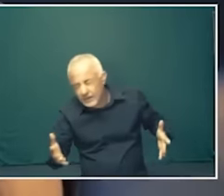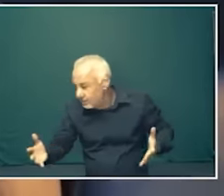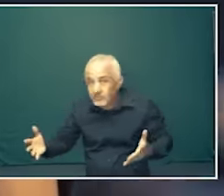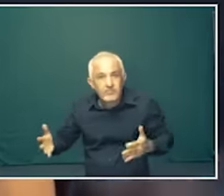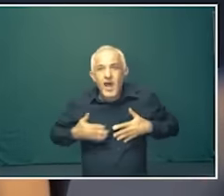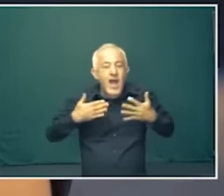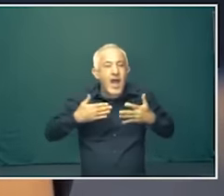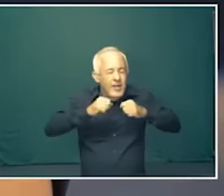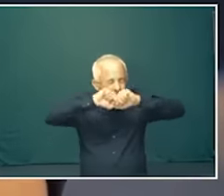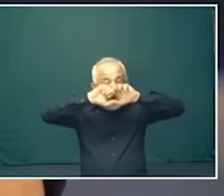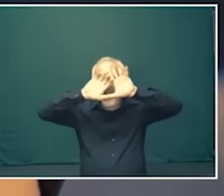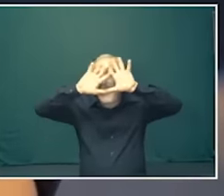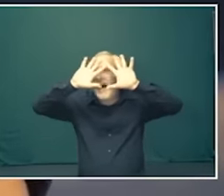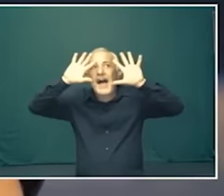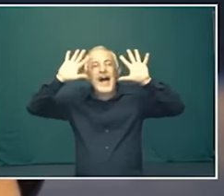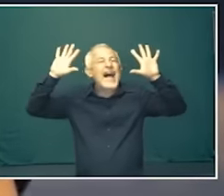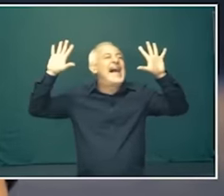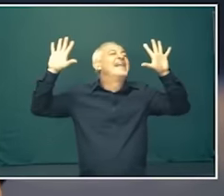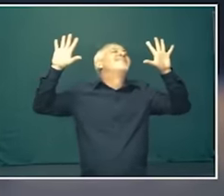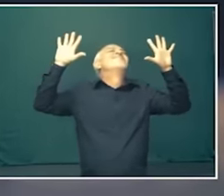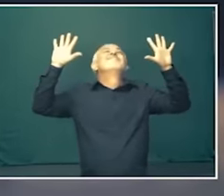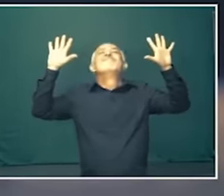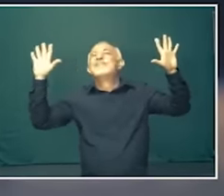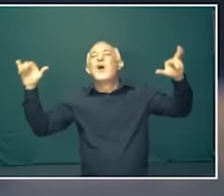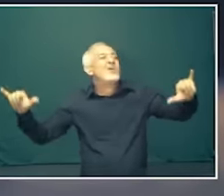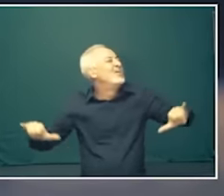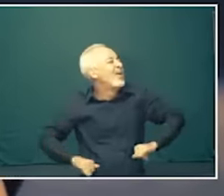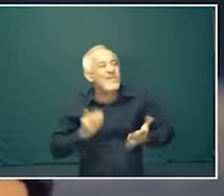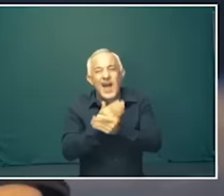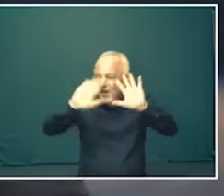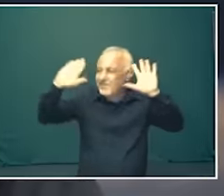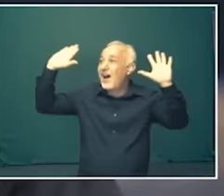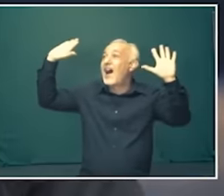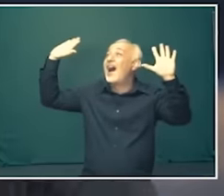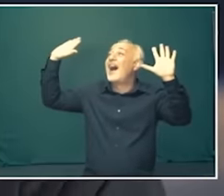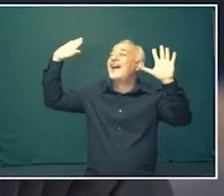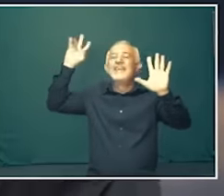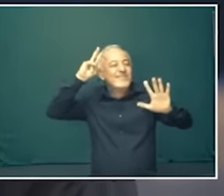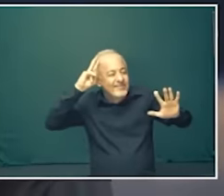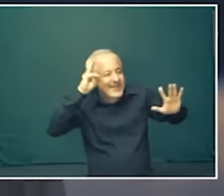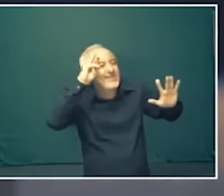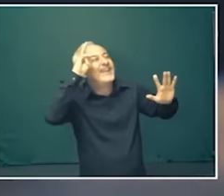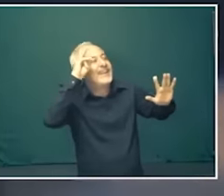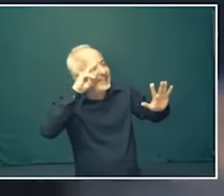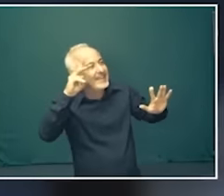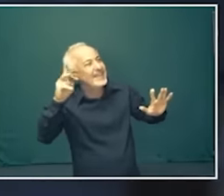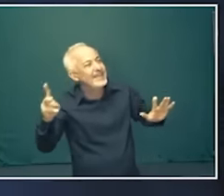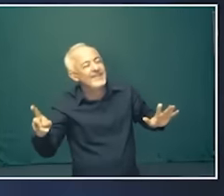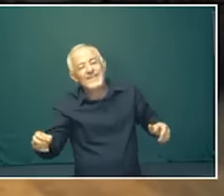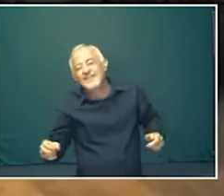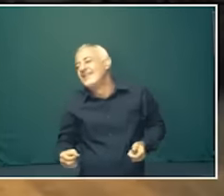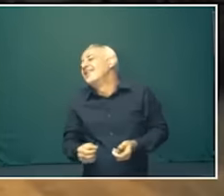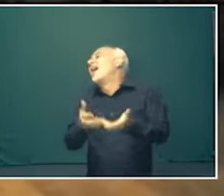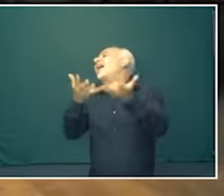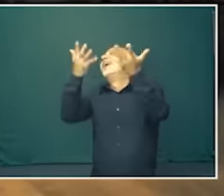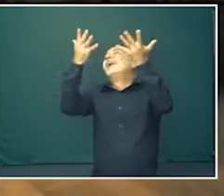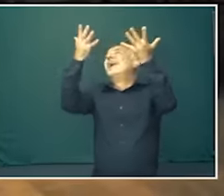em minha frente surge um clarão, um incidente, cortou